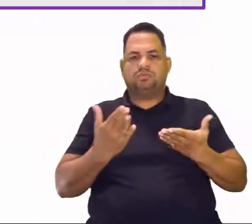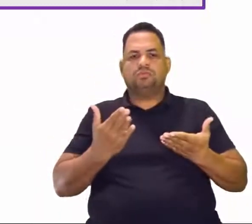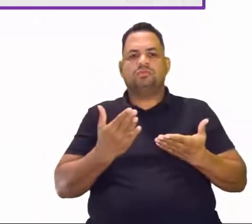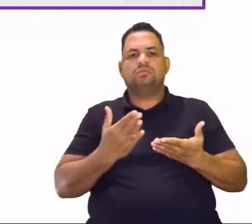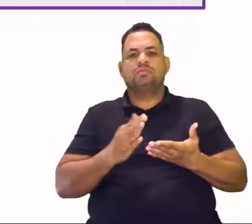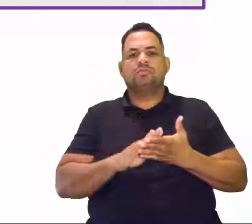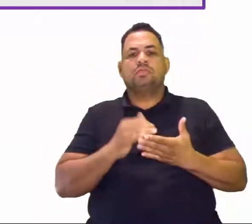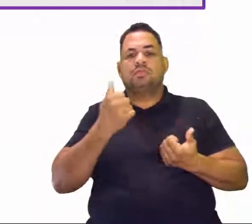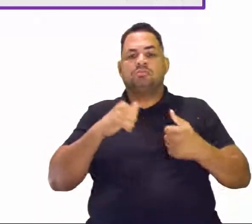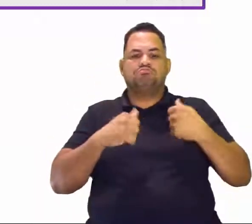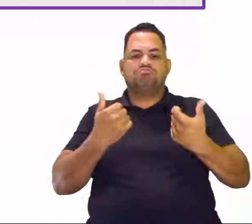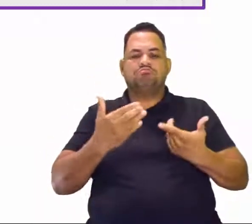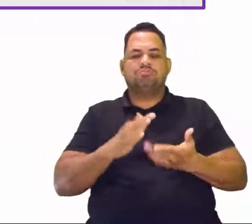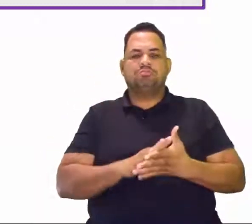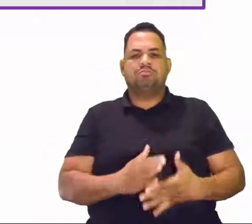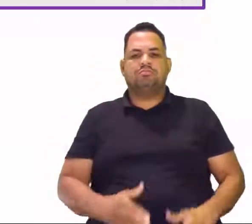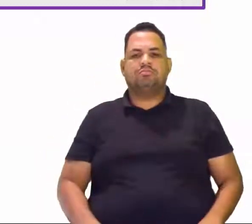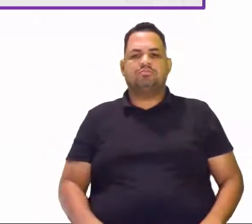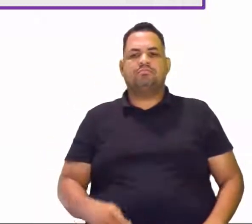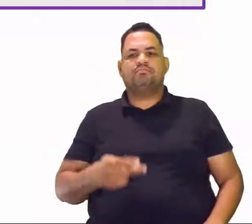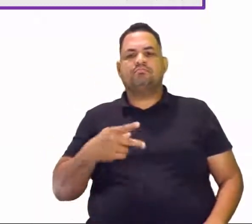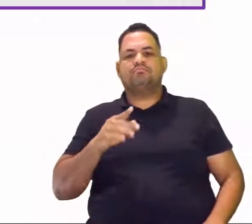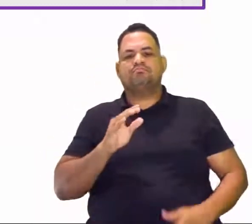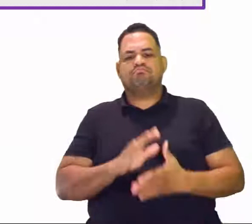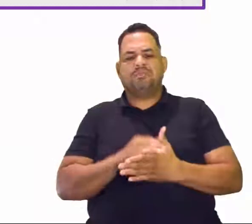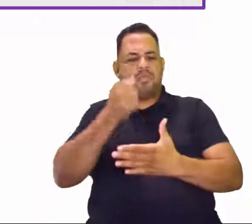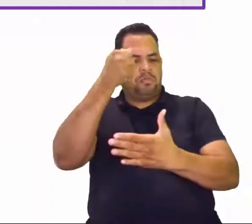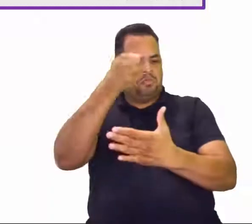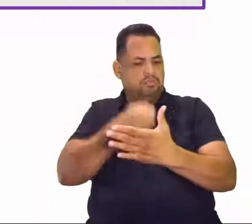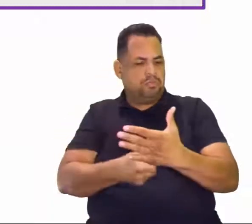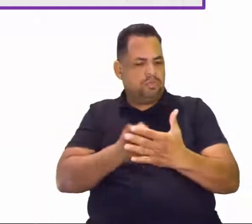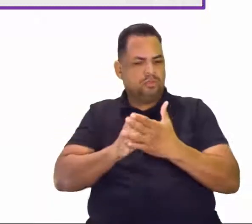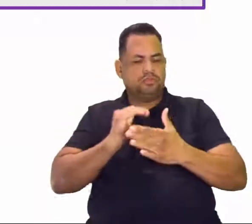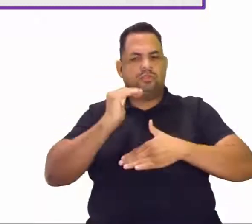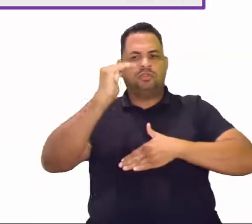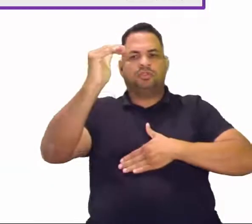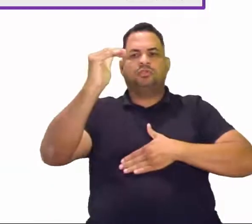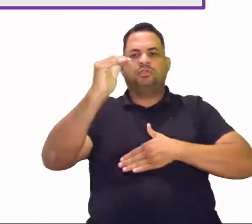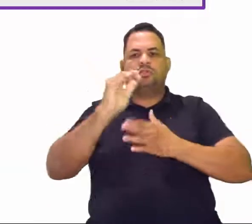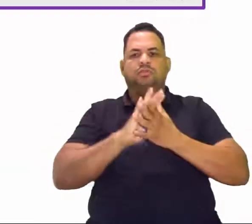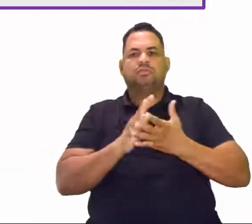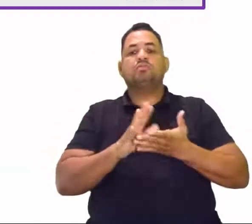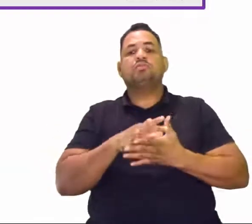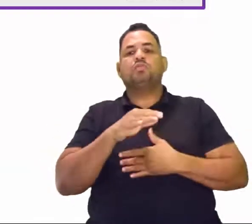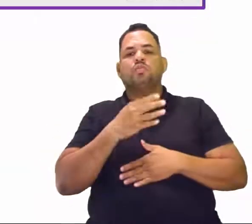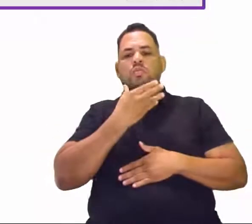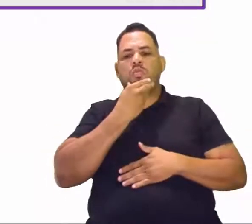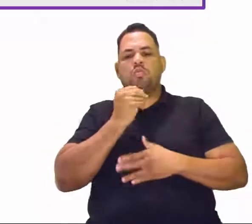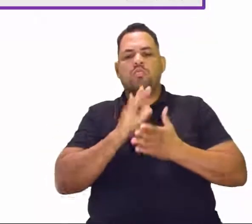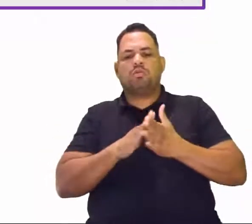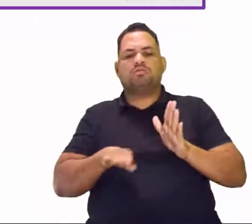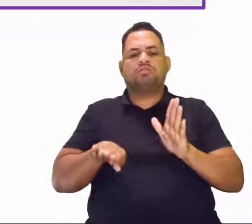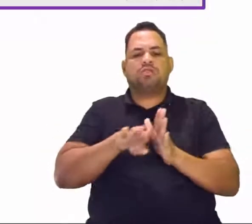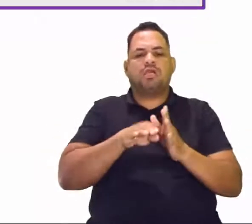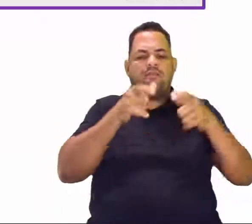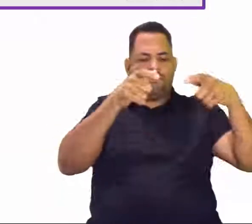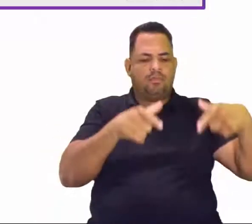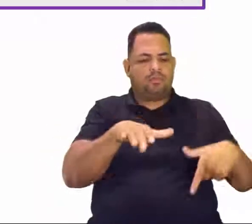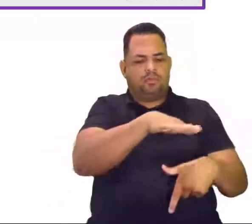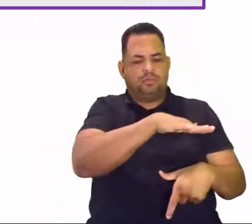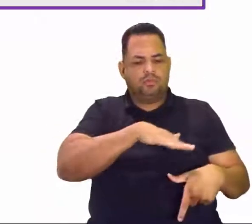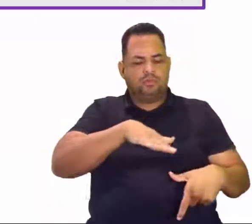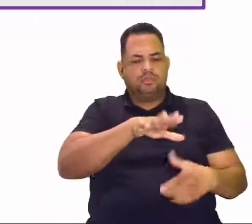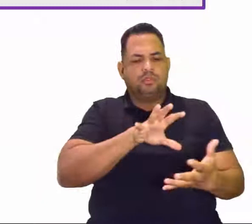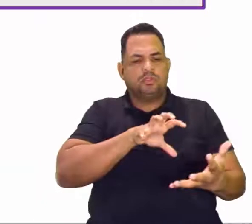rótulo de qualidade para impor essa superioridade que os colonizadores achavam que tinha na verdade